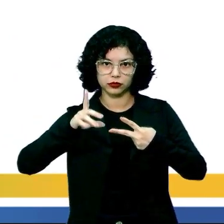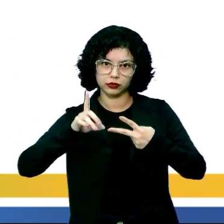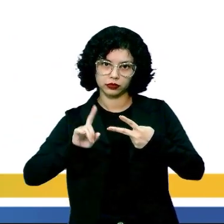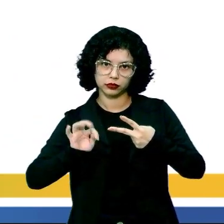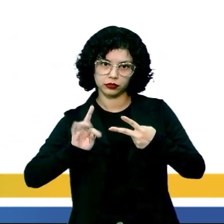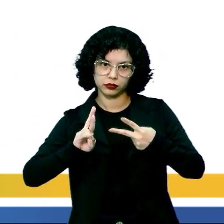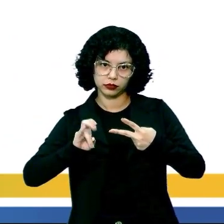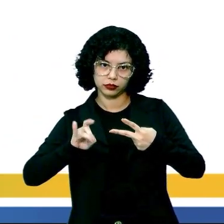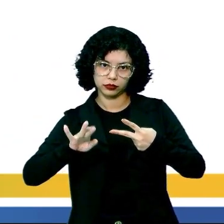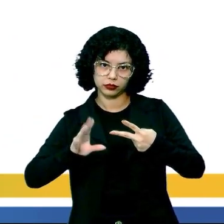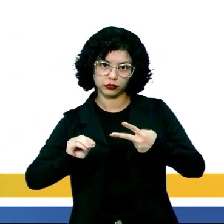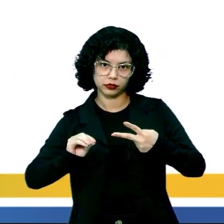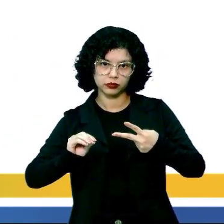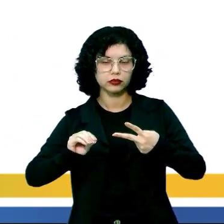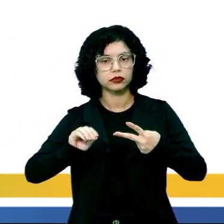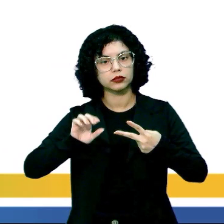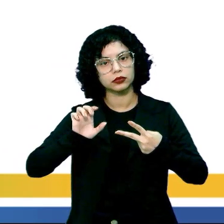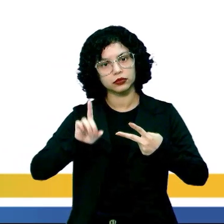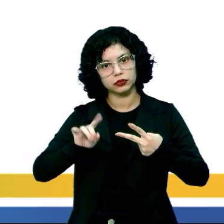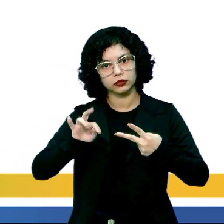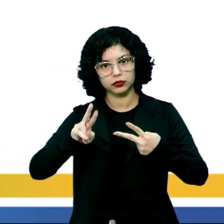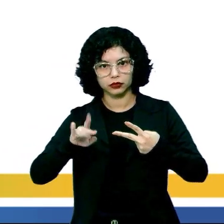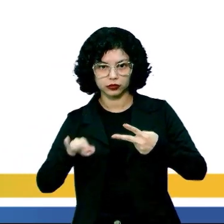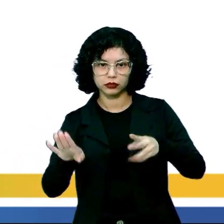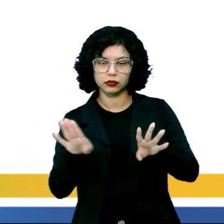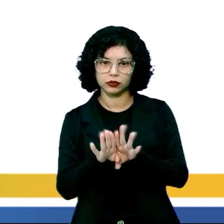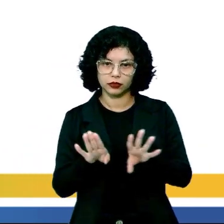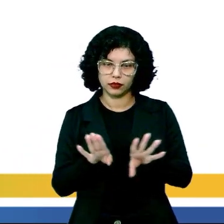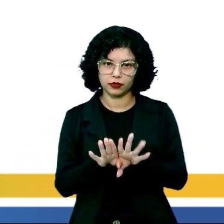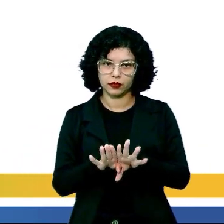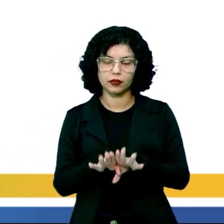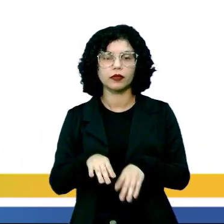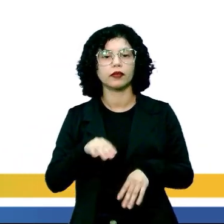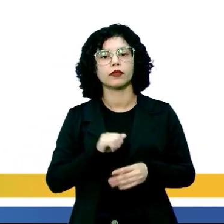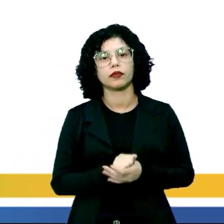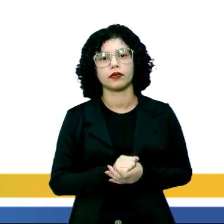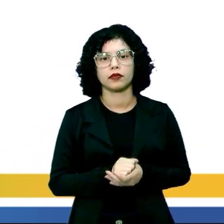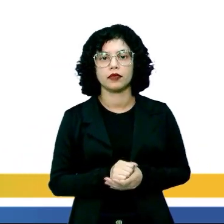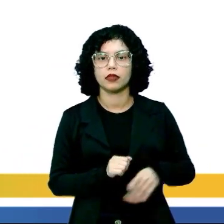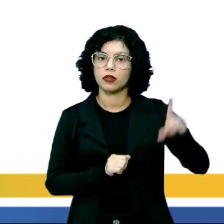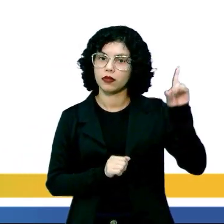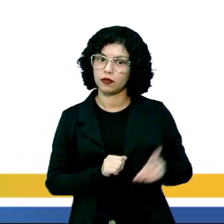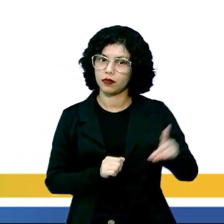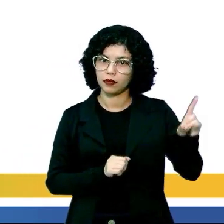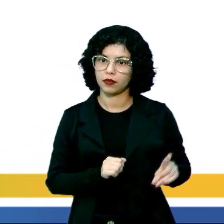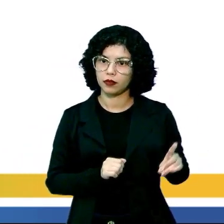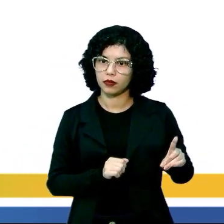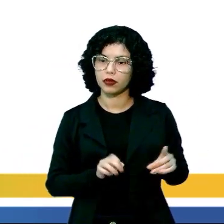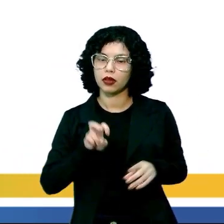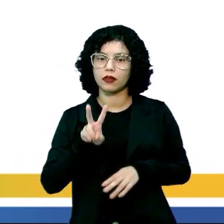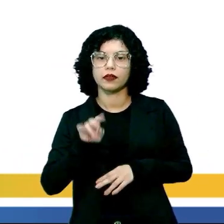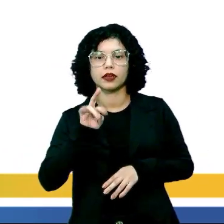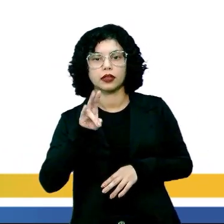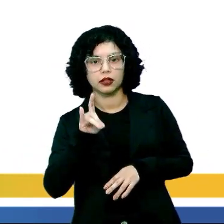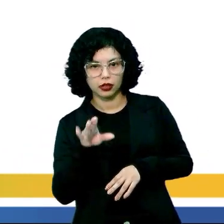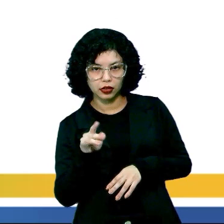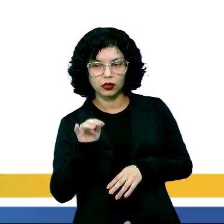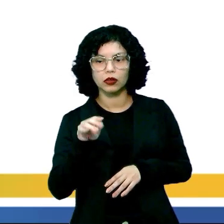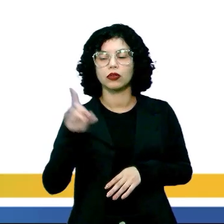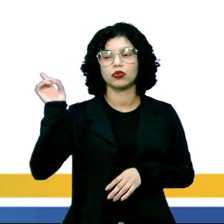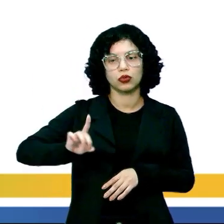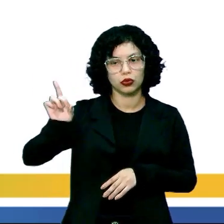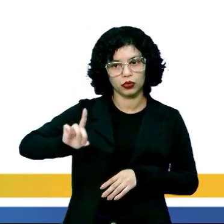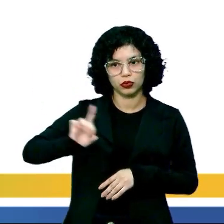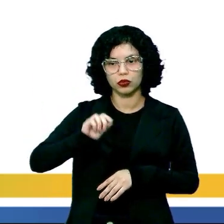ventrículo esquerdo, e do outro lado temos o átrio direito e ventrículo direito. Então, professora, a gente